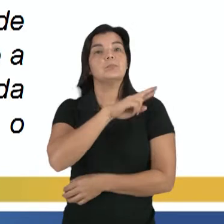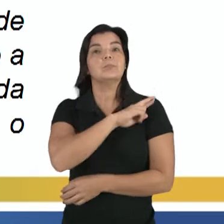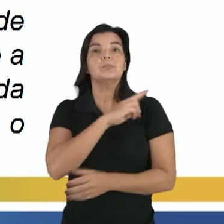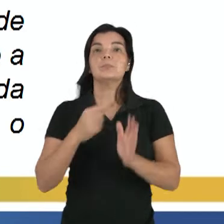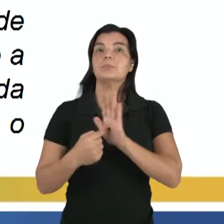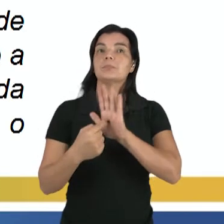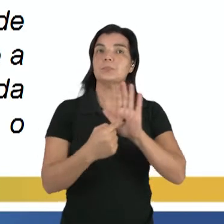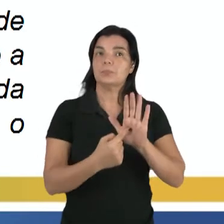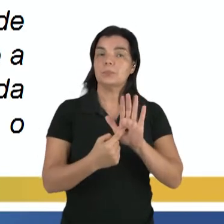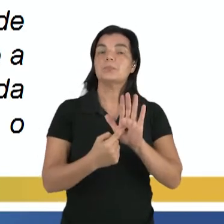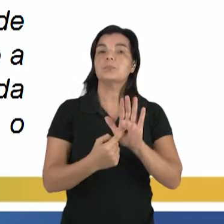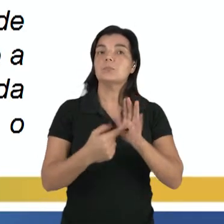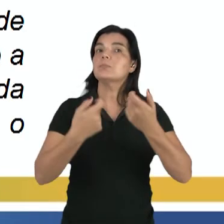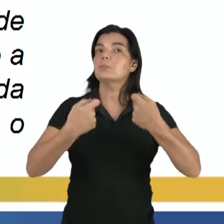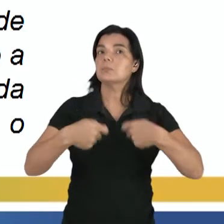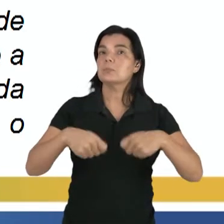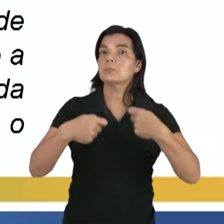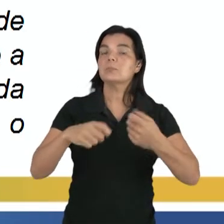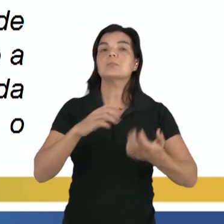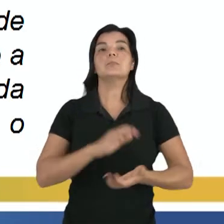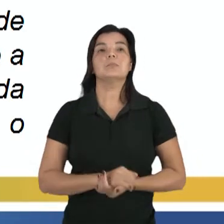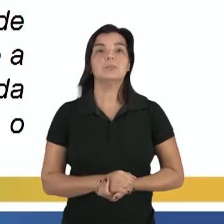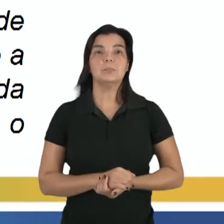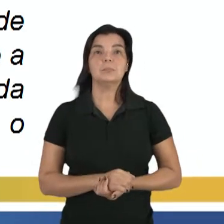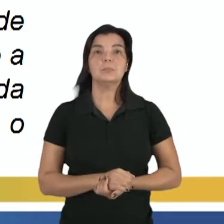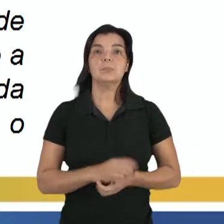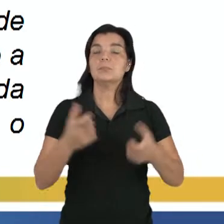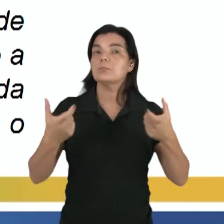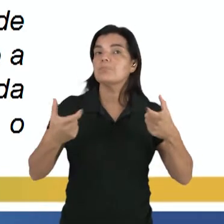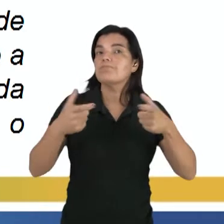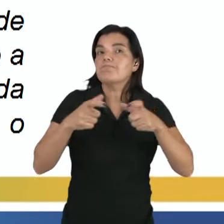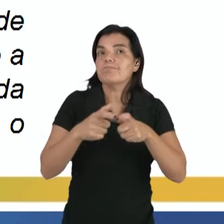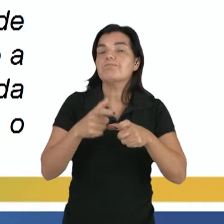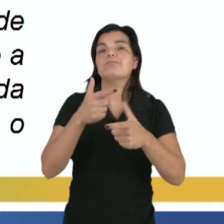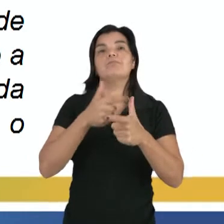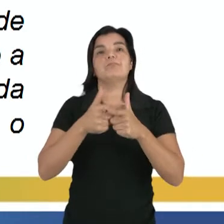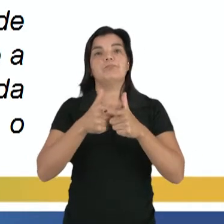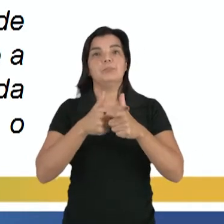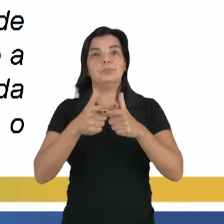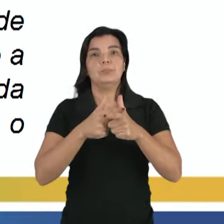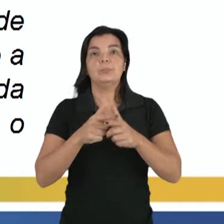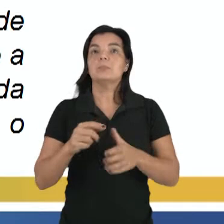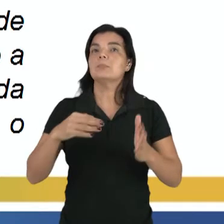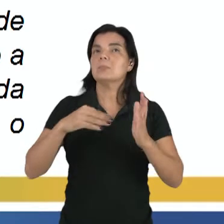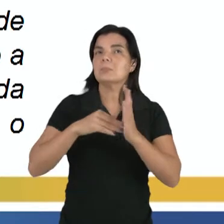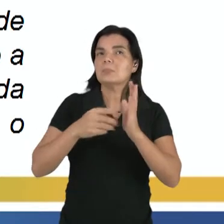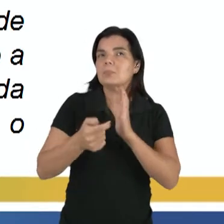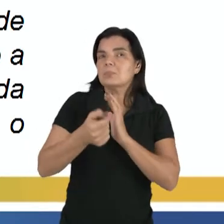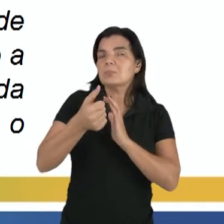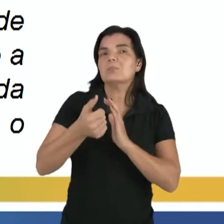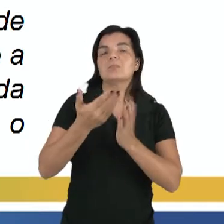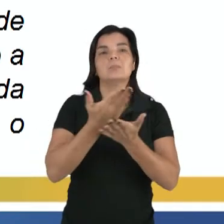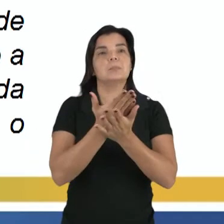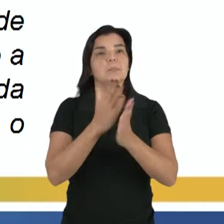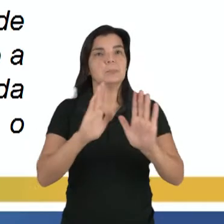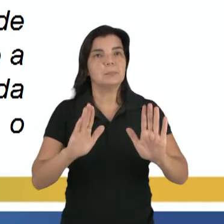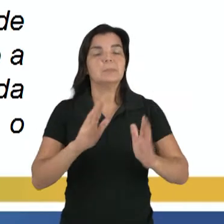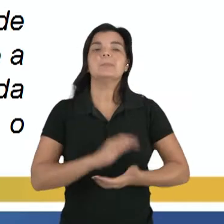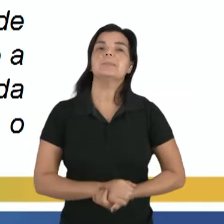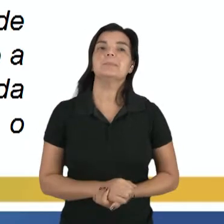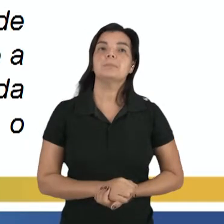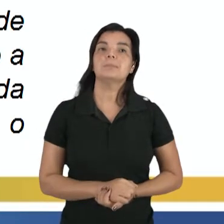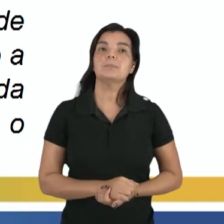Estado, contudo, o responsável por oferecer as condições necessárias para a redução do problema, até a